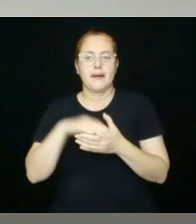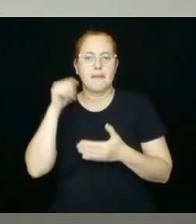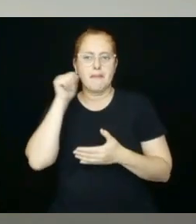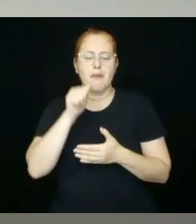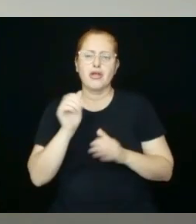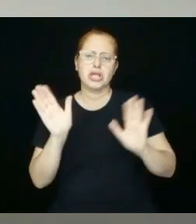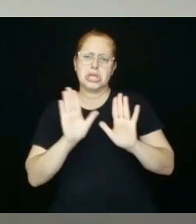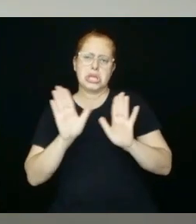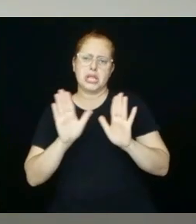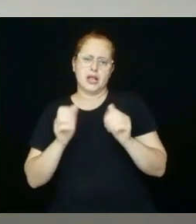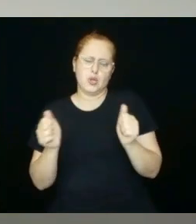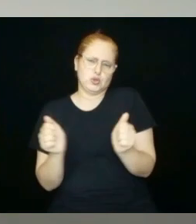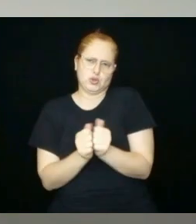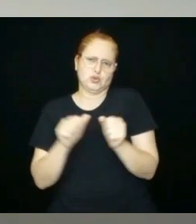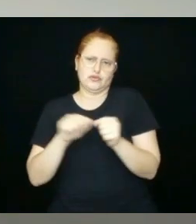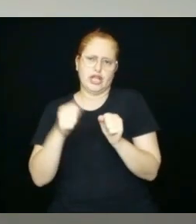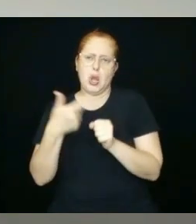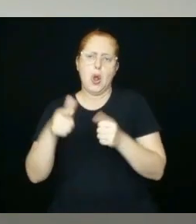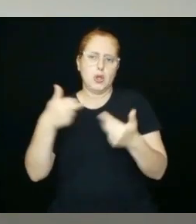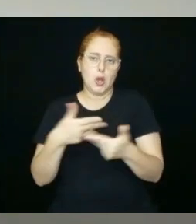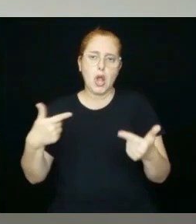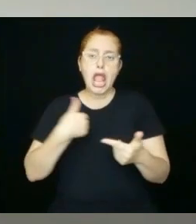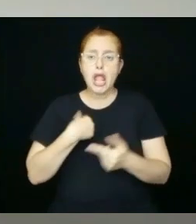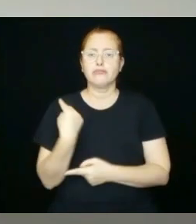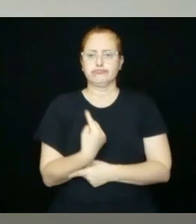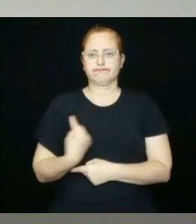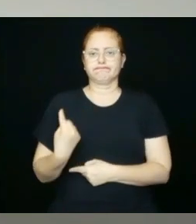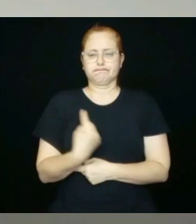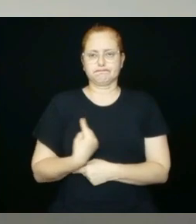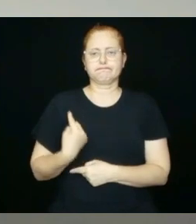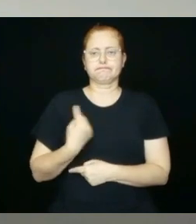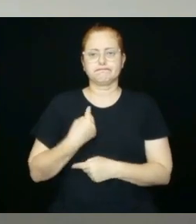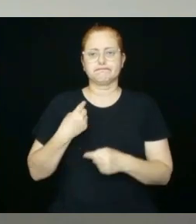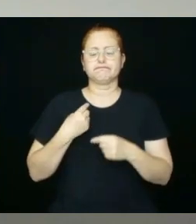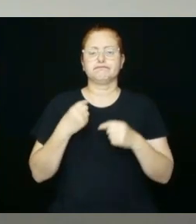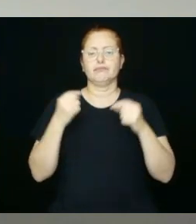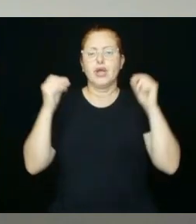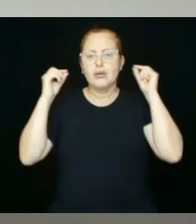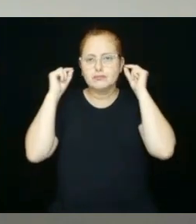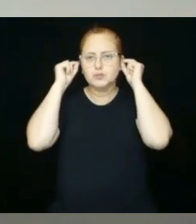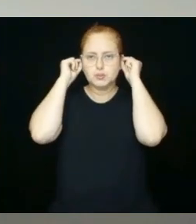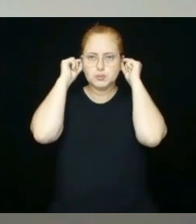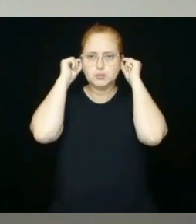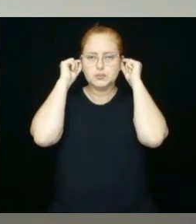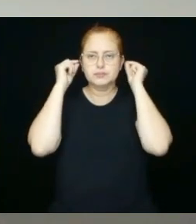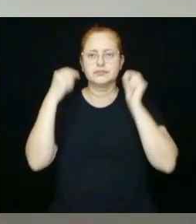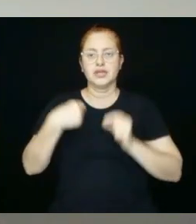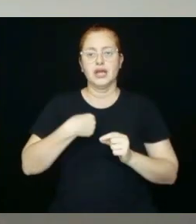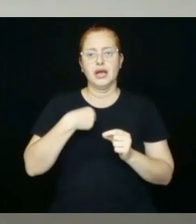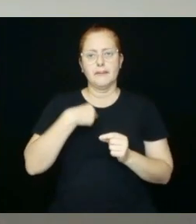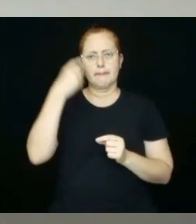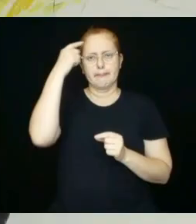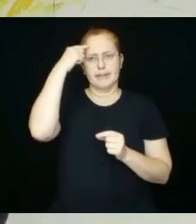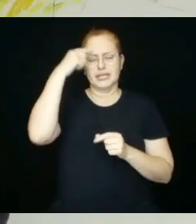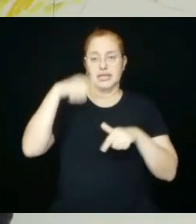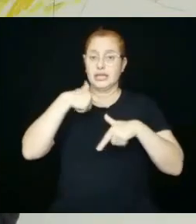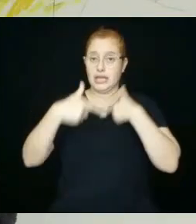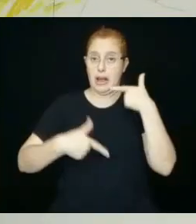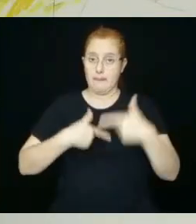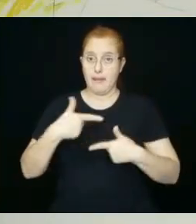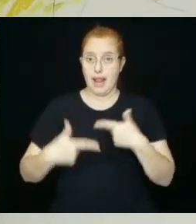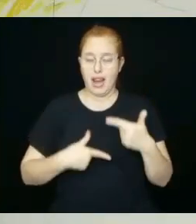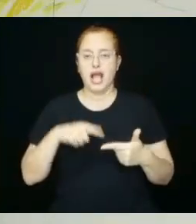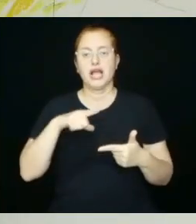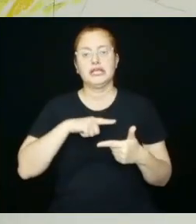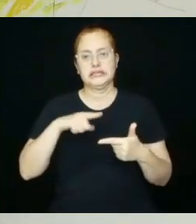acho que fica fazendo outra coisa, né? Eu fico bem sozinho, assim, de fone e tal. E aí quando eu pensei em vir trabalhar num lugar